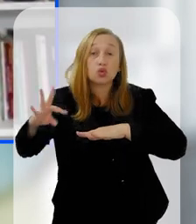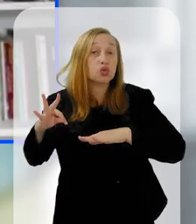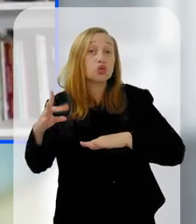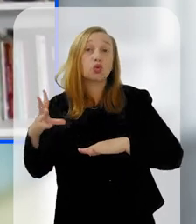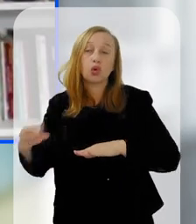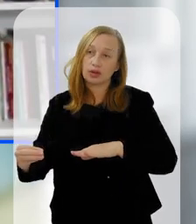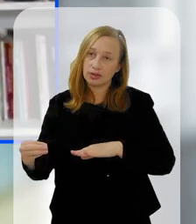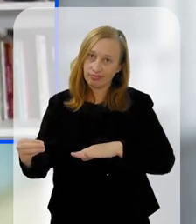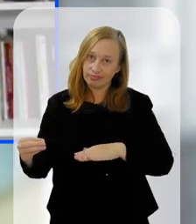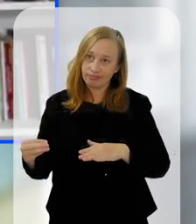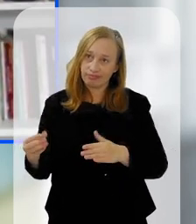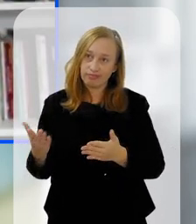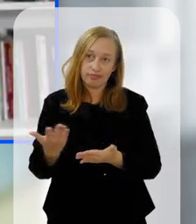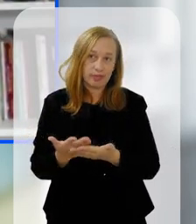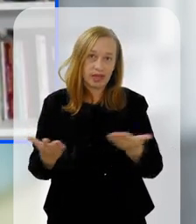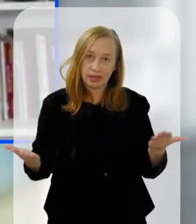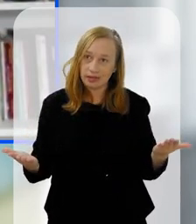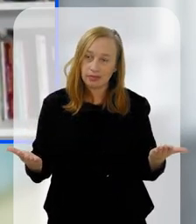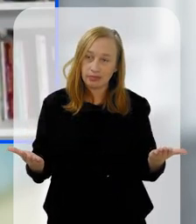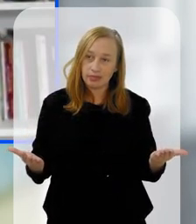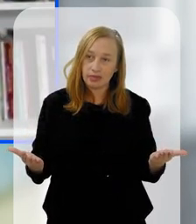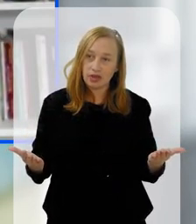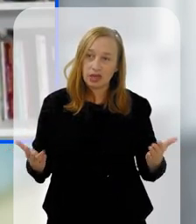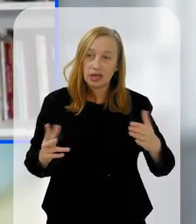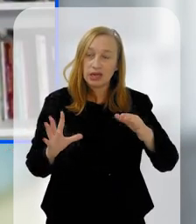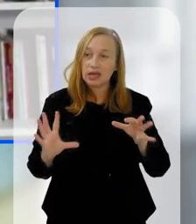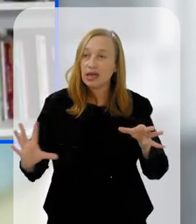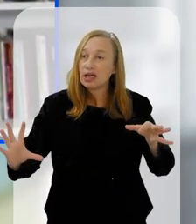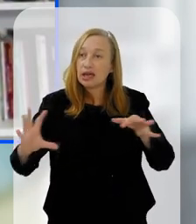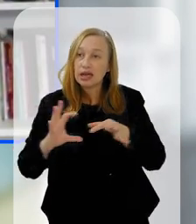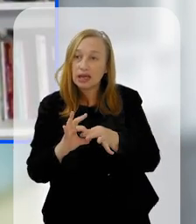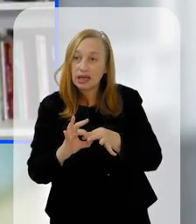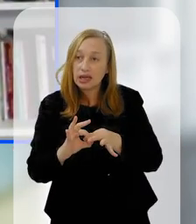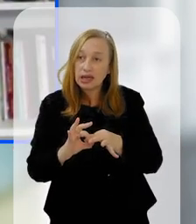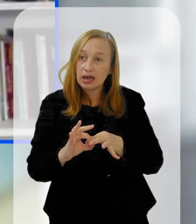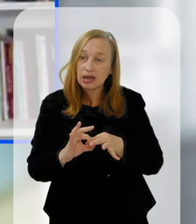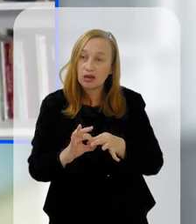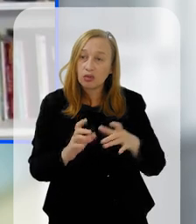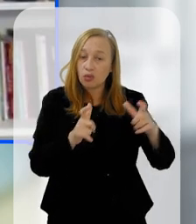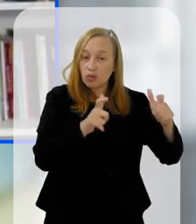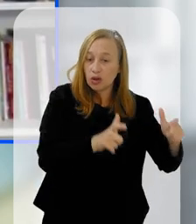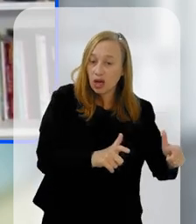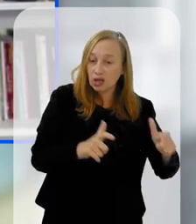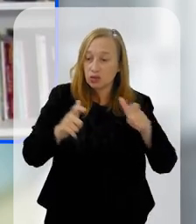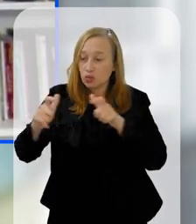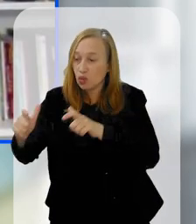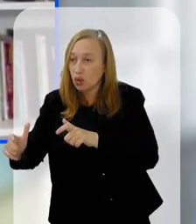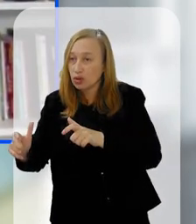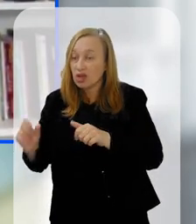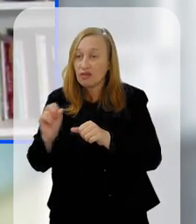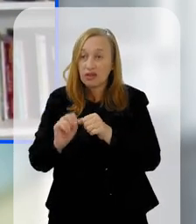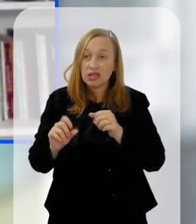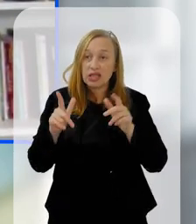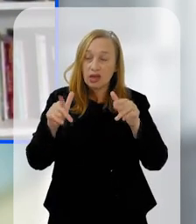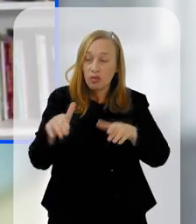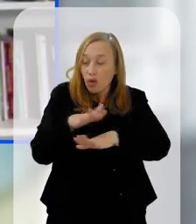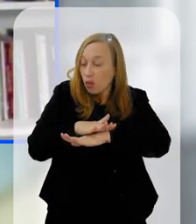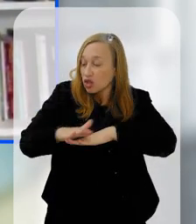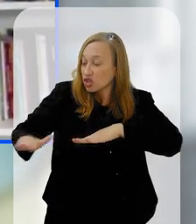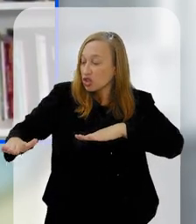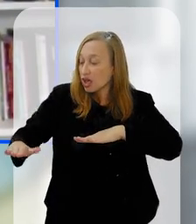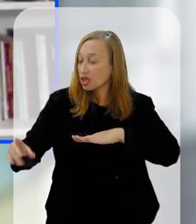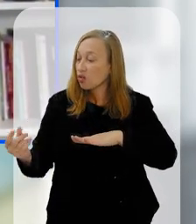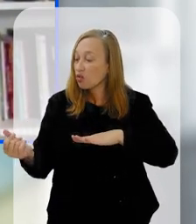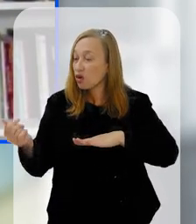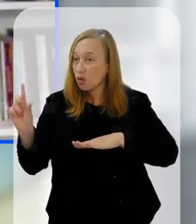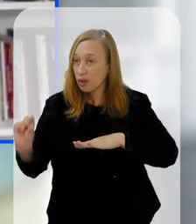tem estrada que se perdeu ela praticamente toda, que Toda. conecta uma região a outra. Fazer a mesma estrada como